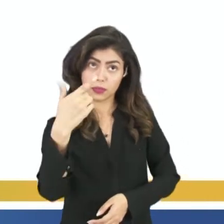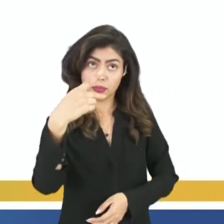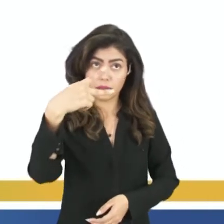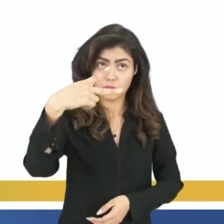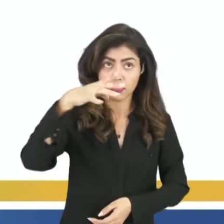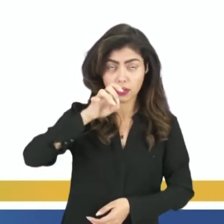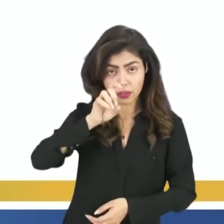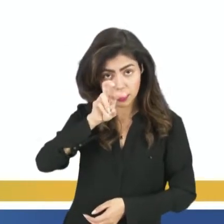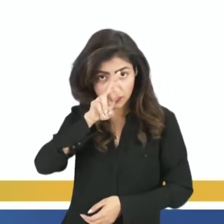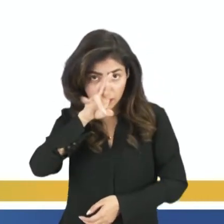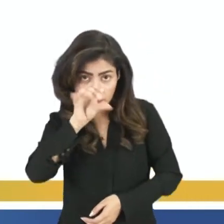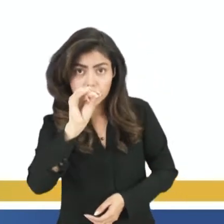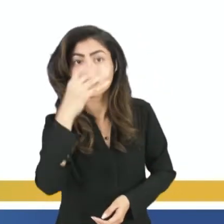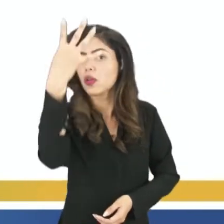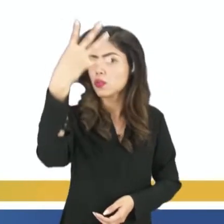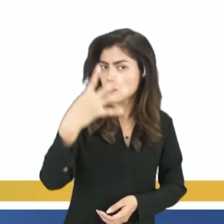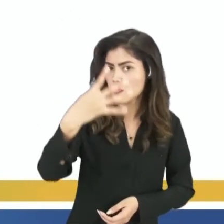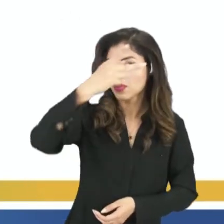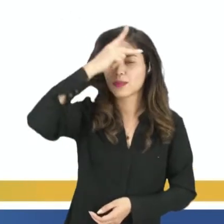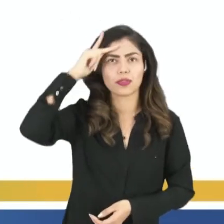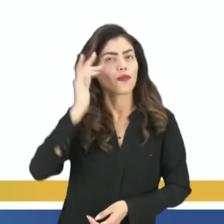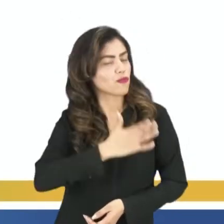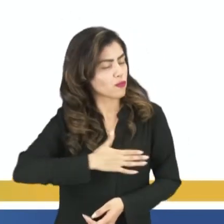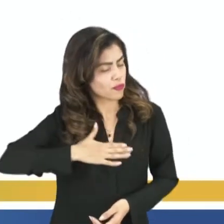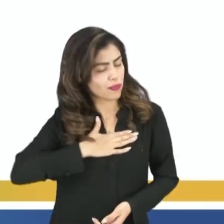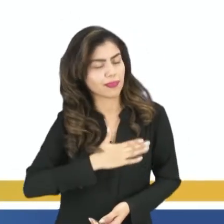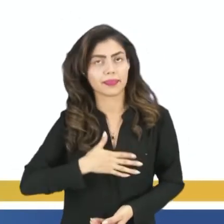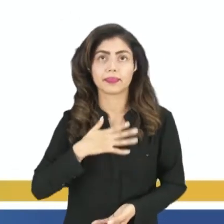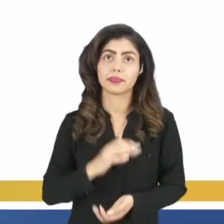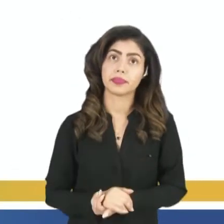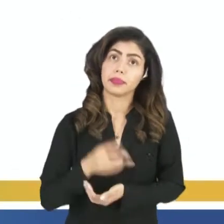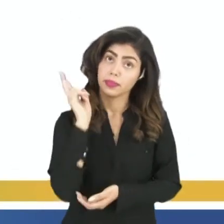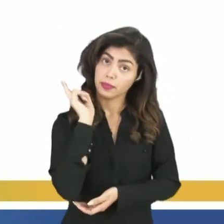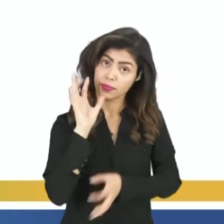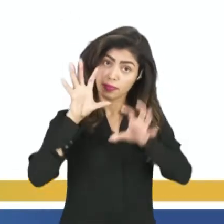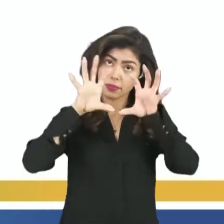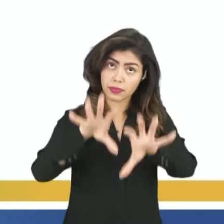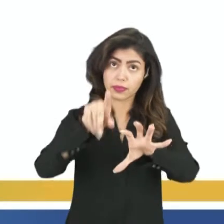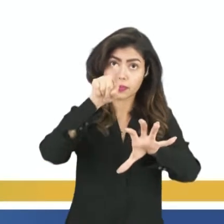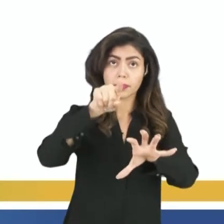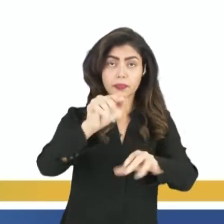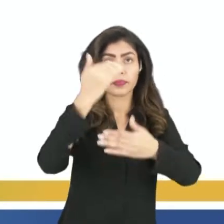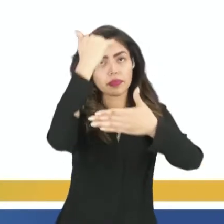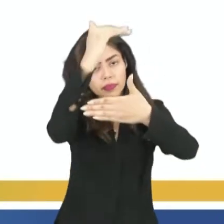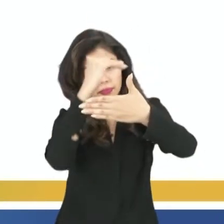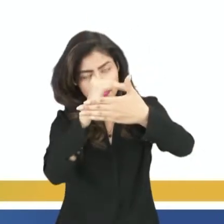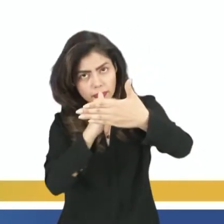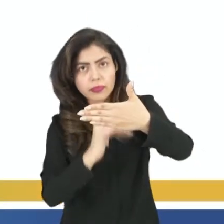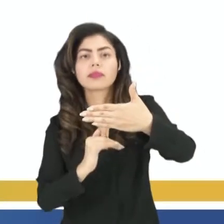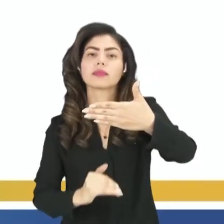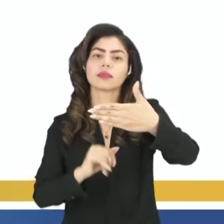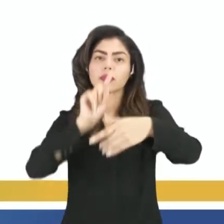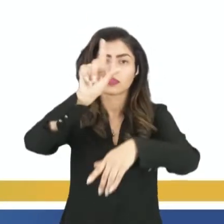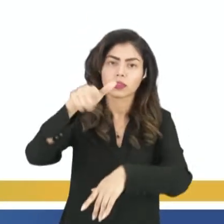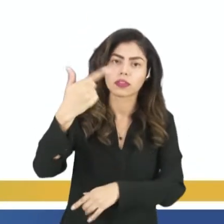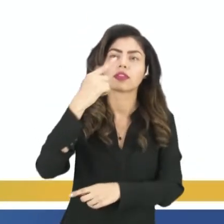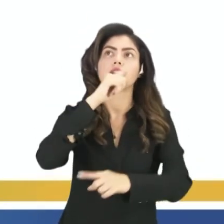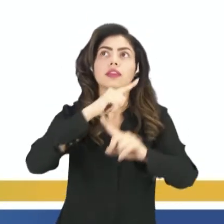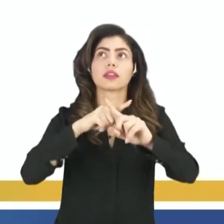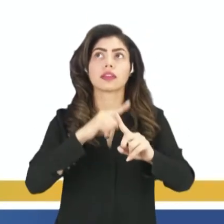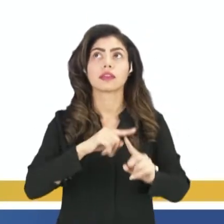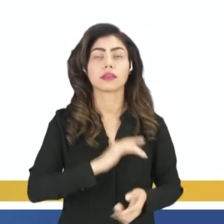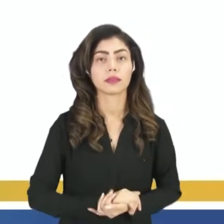Pedro aqui embaixo. Então são 4 pessoas que gostam de Ford. Assim, também separamos para todas as marcas,